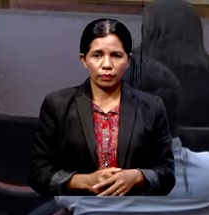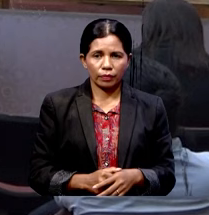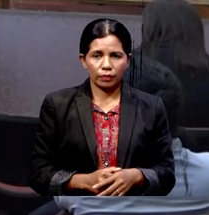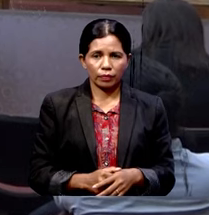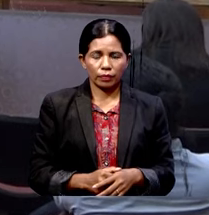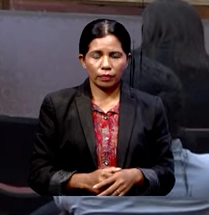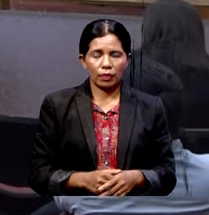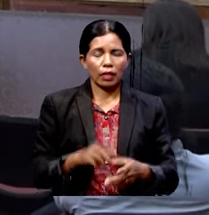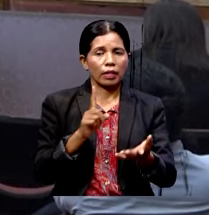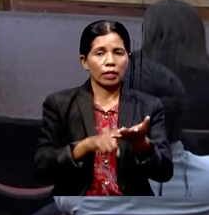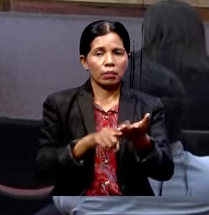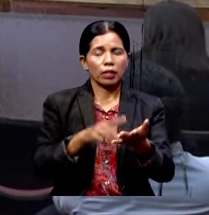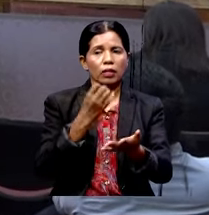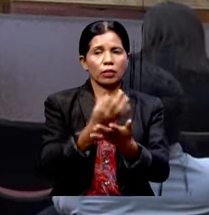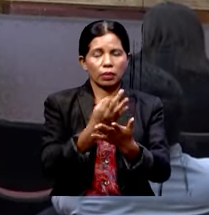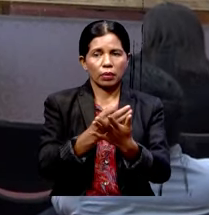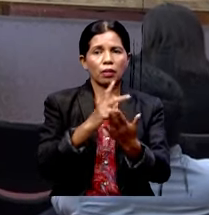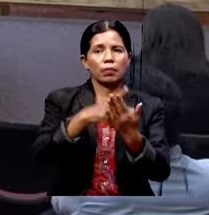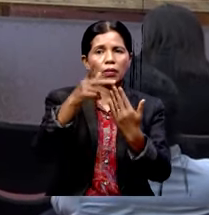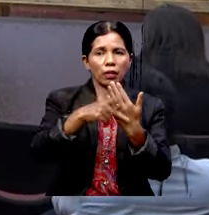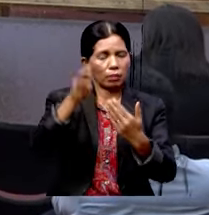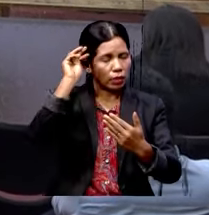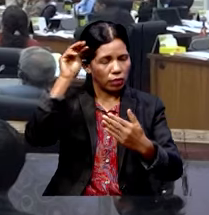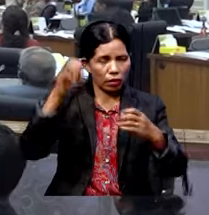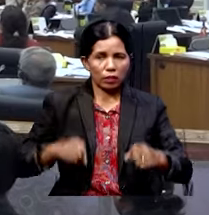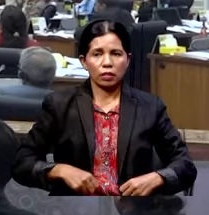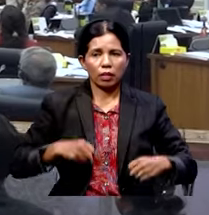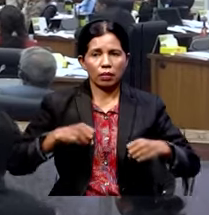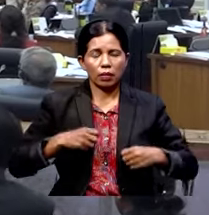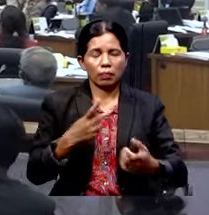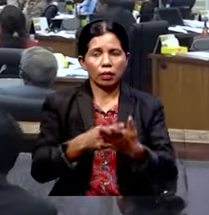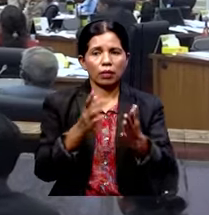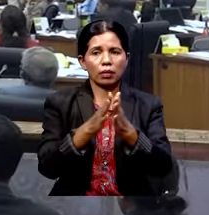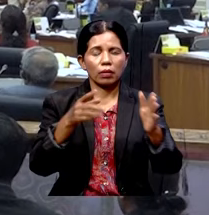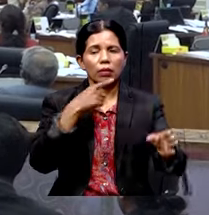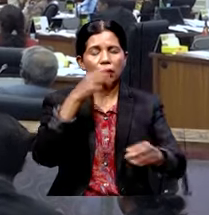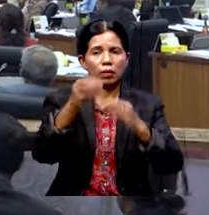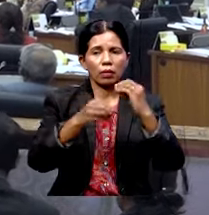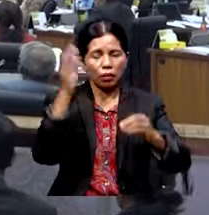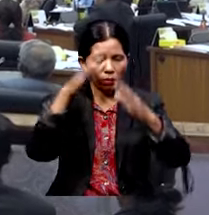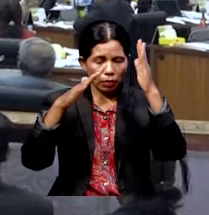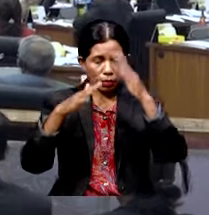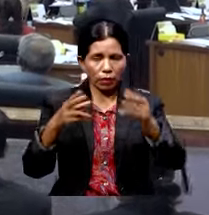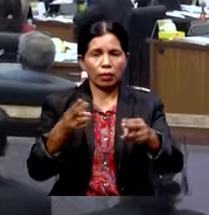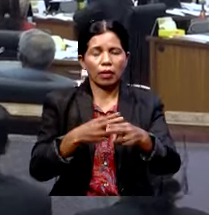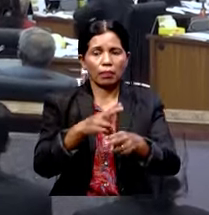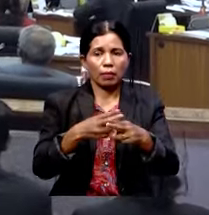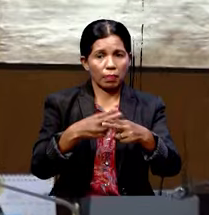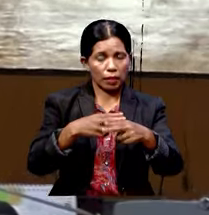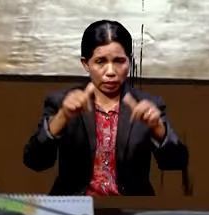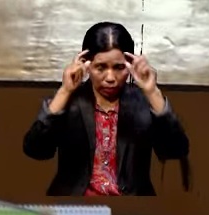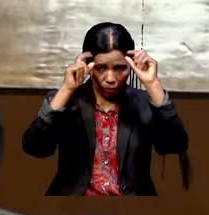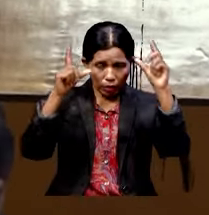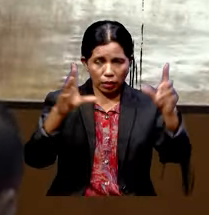E a debate orçamento no programa Ministério da Saúde Nian, bancada oposição Sira, questiona problema raizbada aqui a Timor-Leste, no nejo